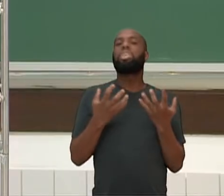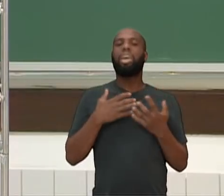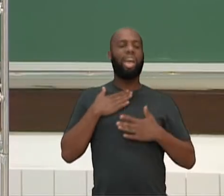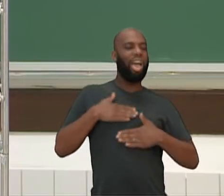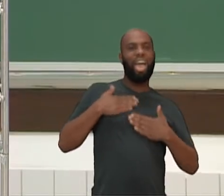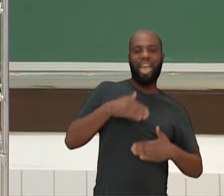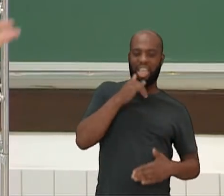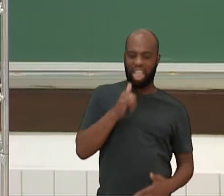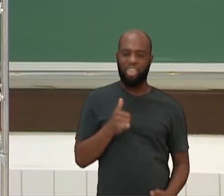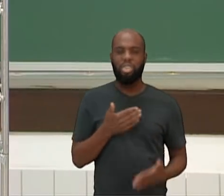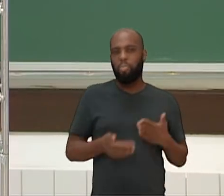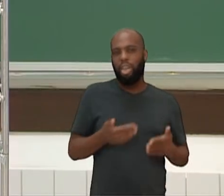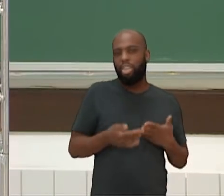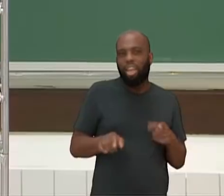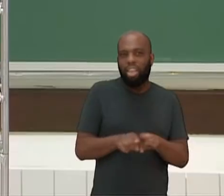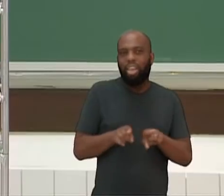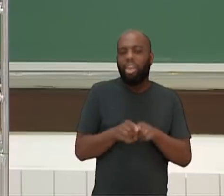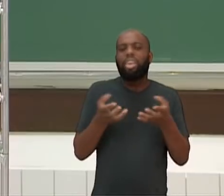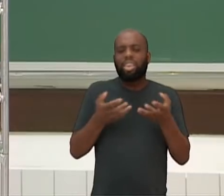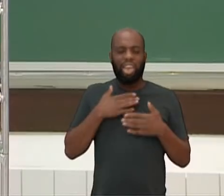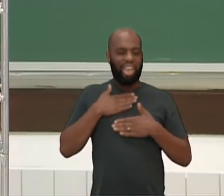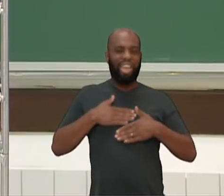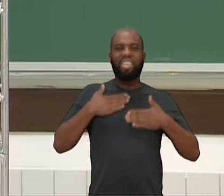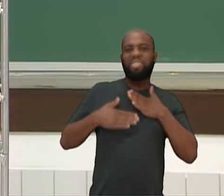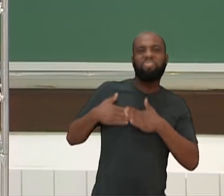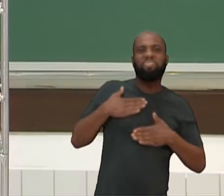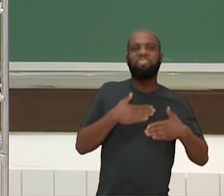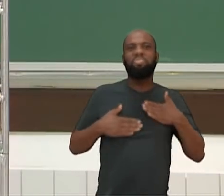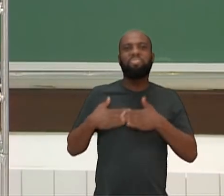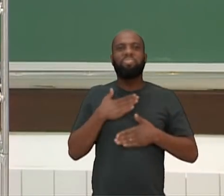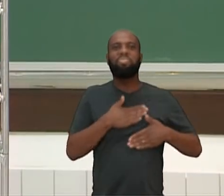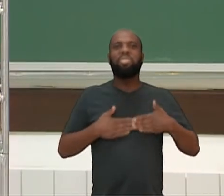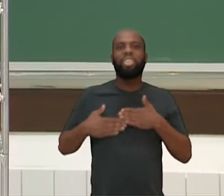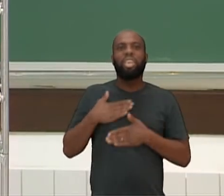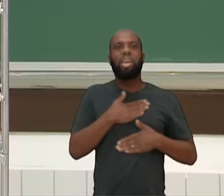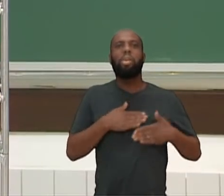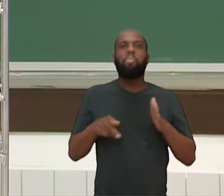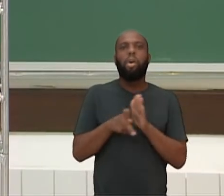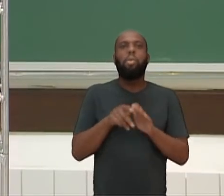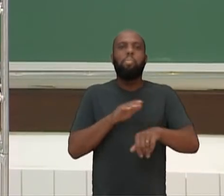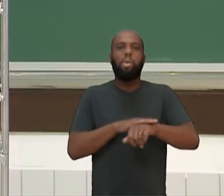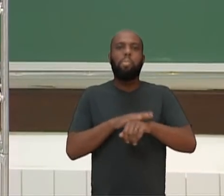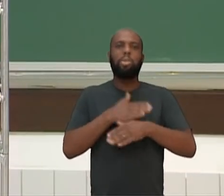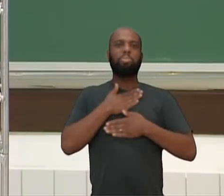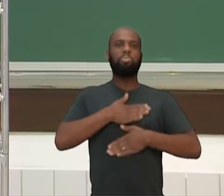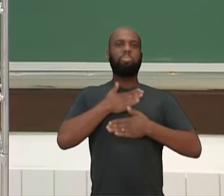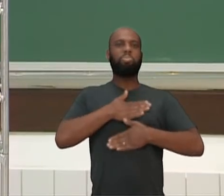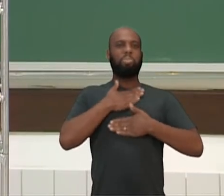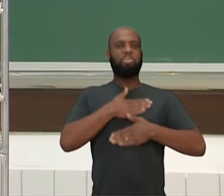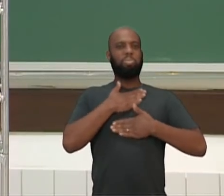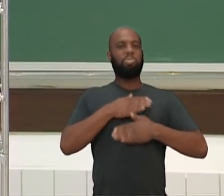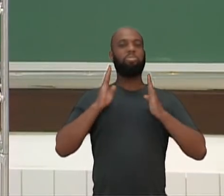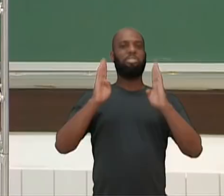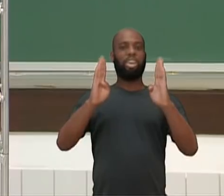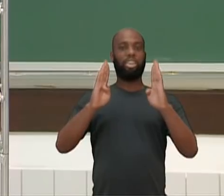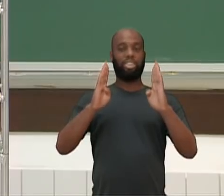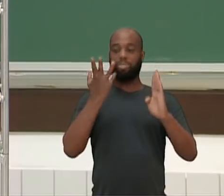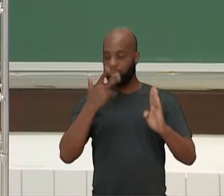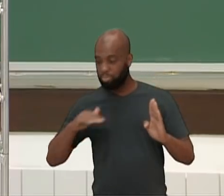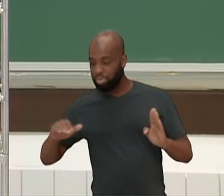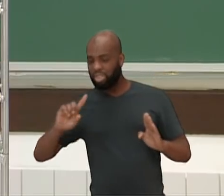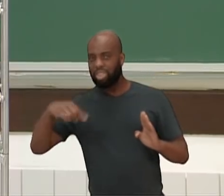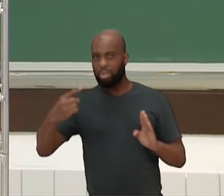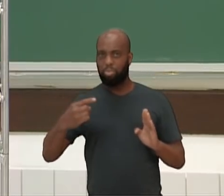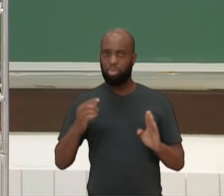gastar energia, queimar calorias, a gente quer se divertir, né? Mas é no momento, é naquela fase da nossa vida. Depois a gente não vai